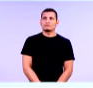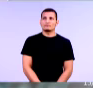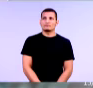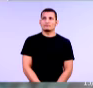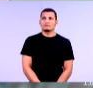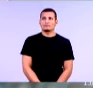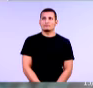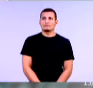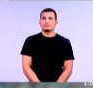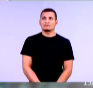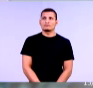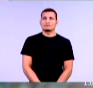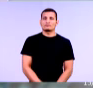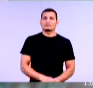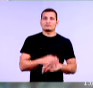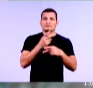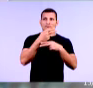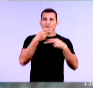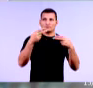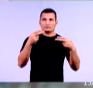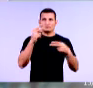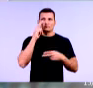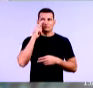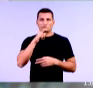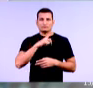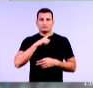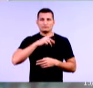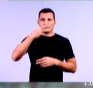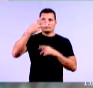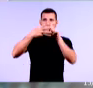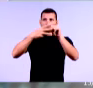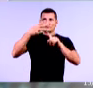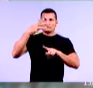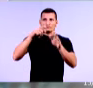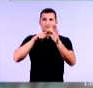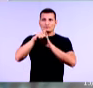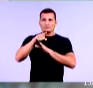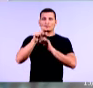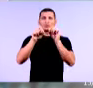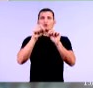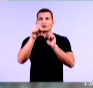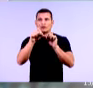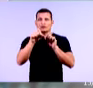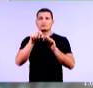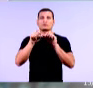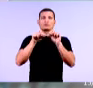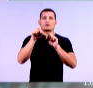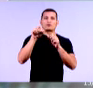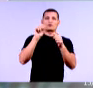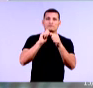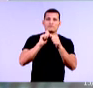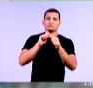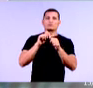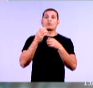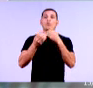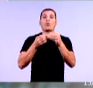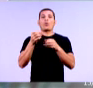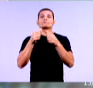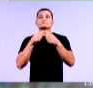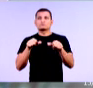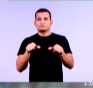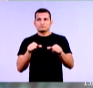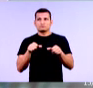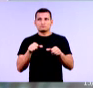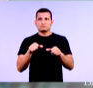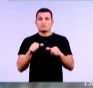aqui. Objeto, nós vamos fazer as 3 grandes perguntas para o objeto: o que ele é, o que é que ele faz e como ele está